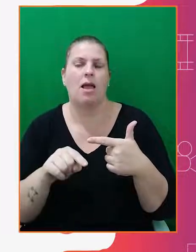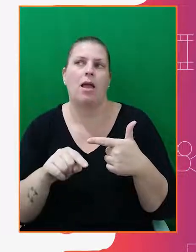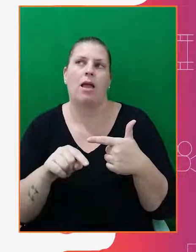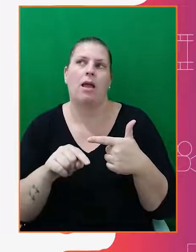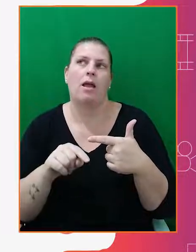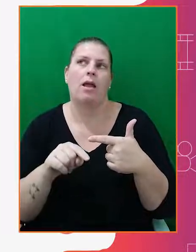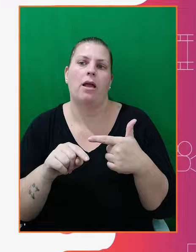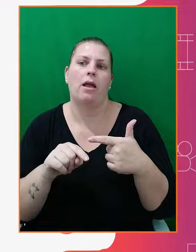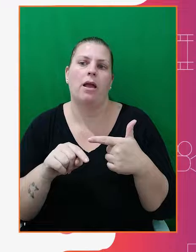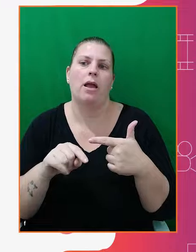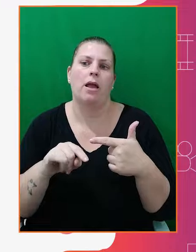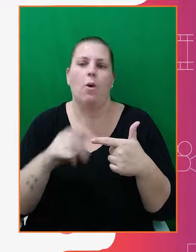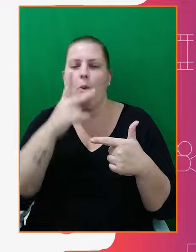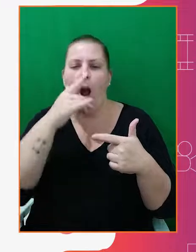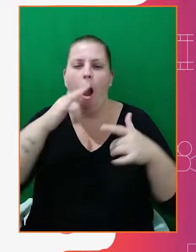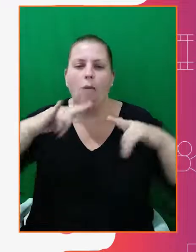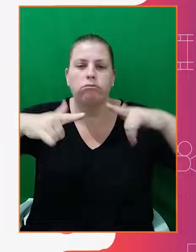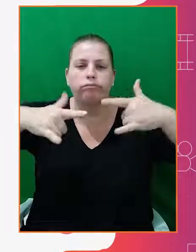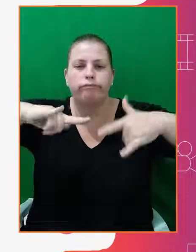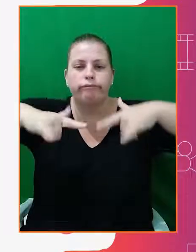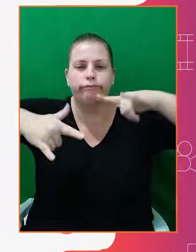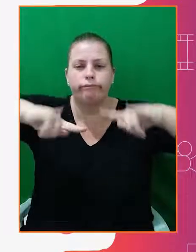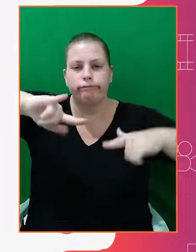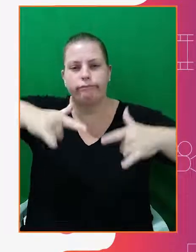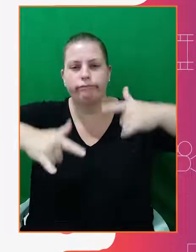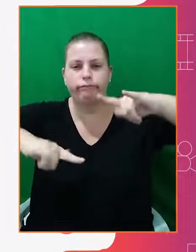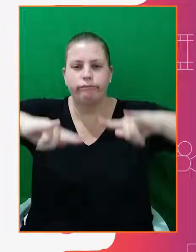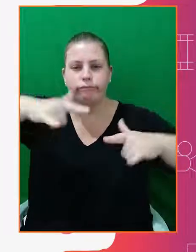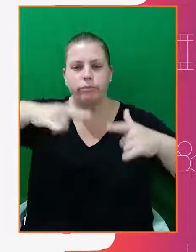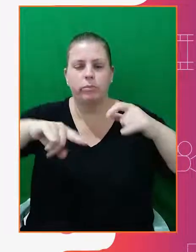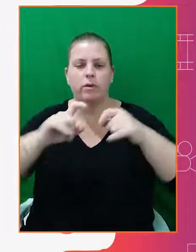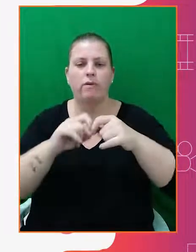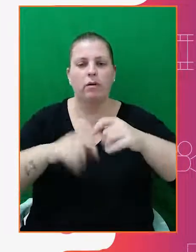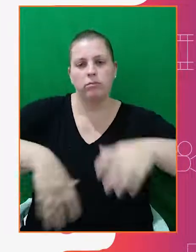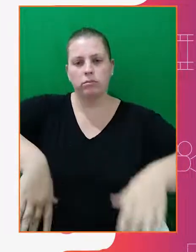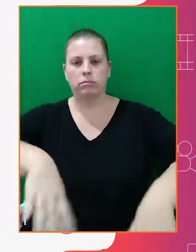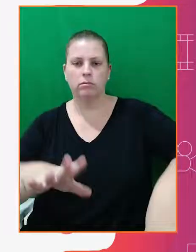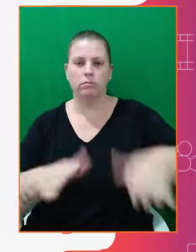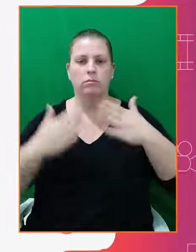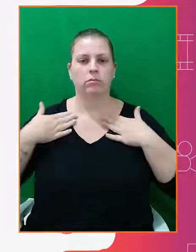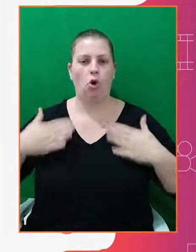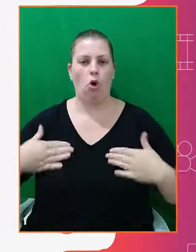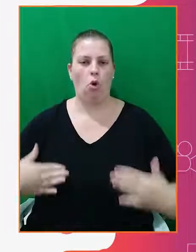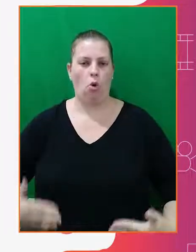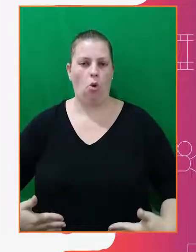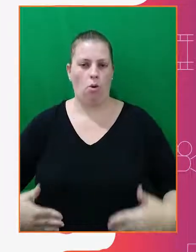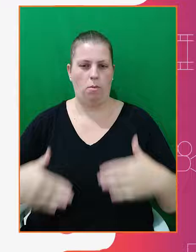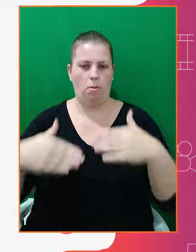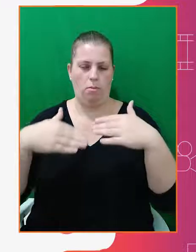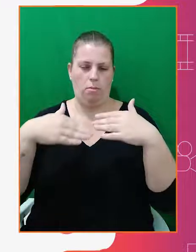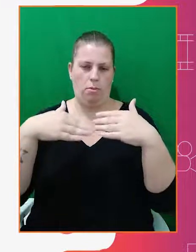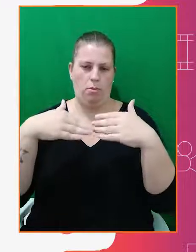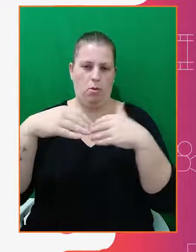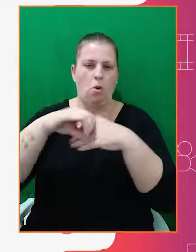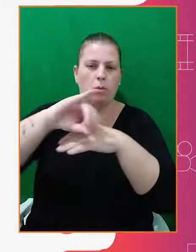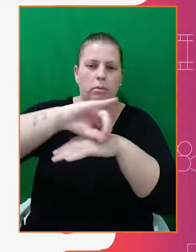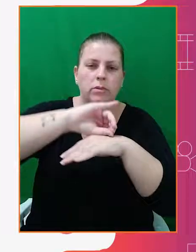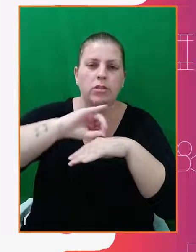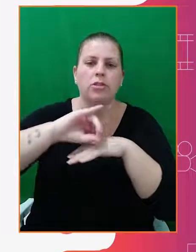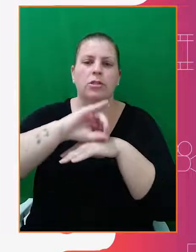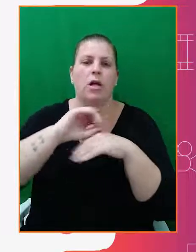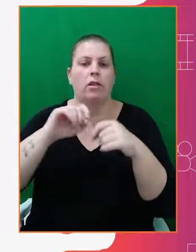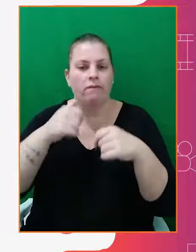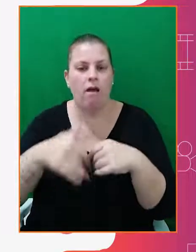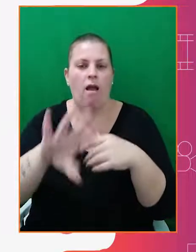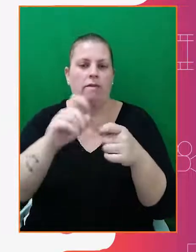inglês, e como uma marionete é onde se cria as estruturas, o esqueleto dos personagens, os objetos a serem animados. Ela é